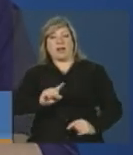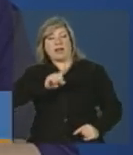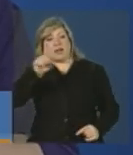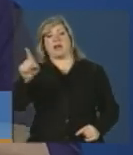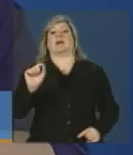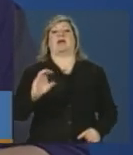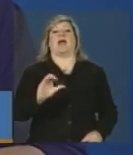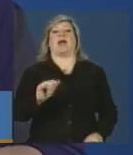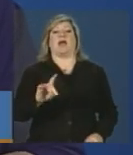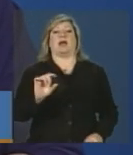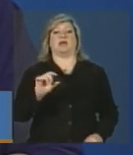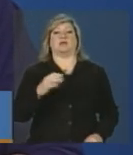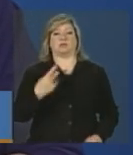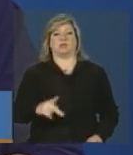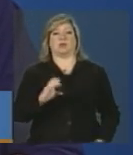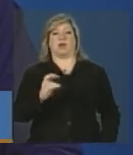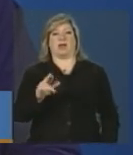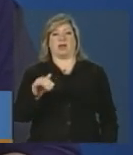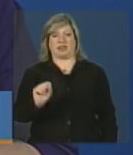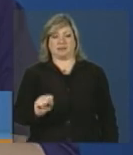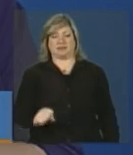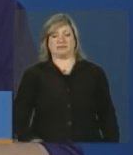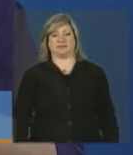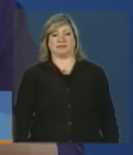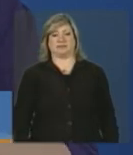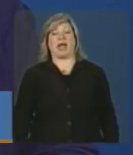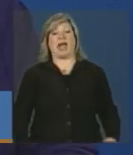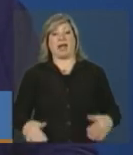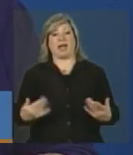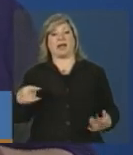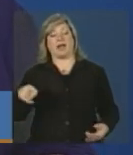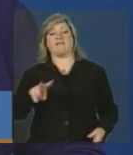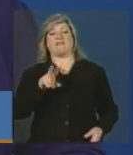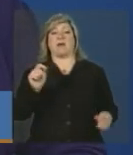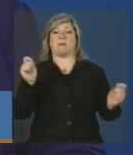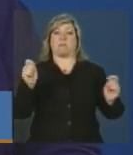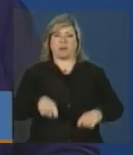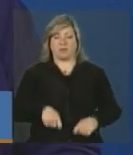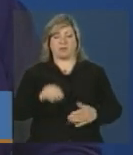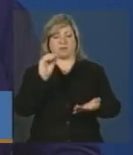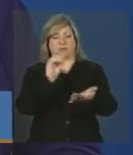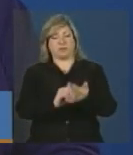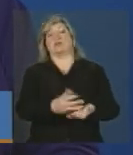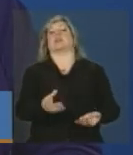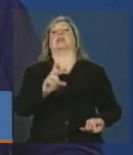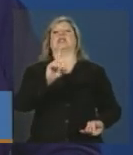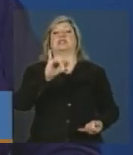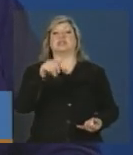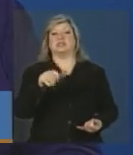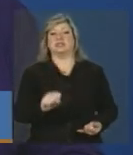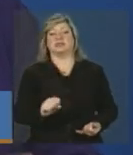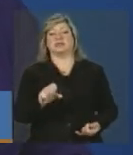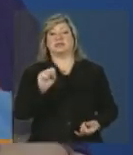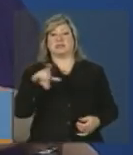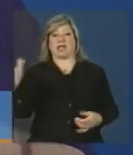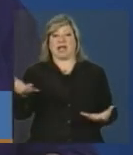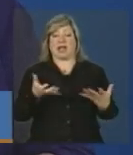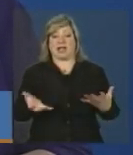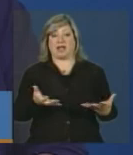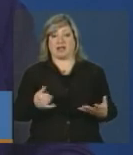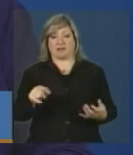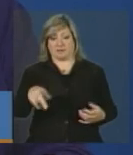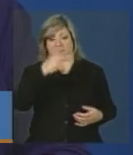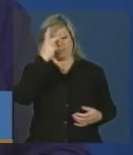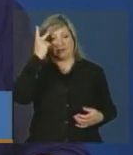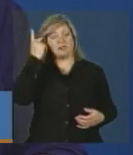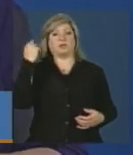do cadastro do CRAS. E aí ele vai poder colocar a data, se ele quer que o trabalhador